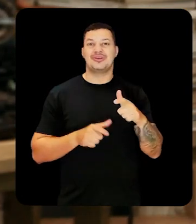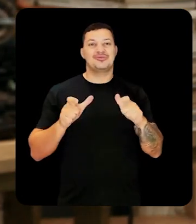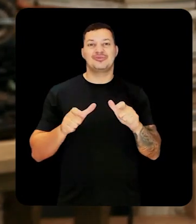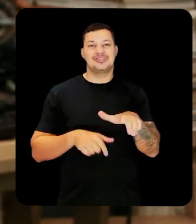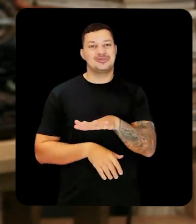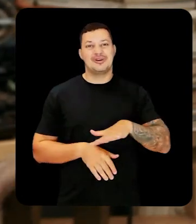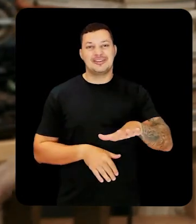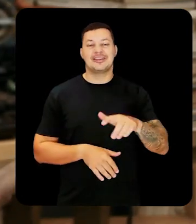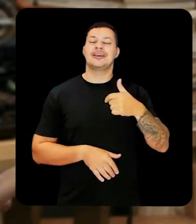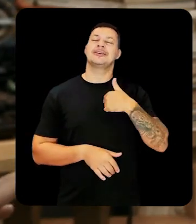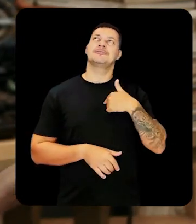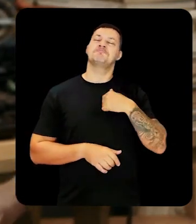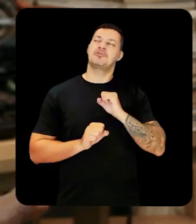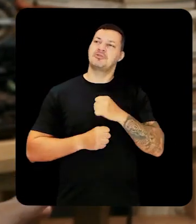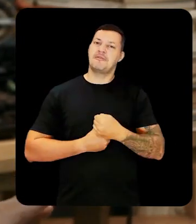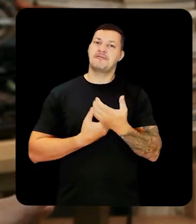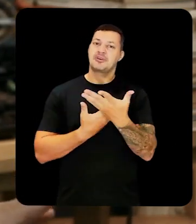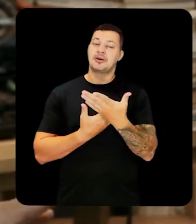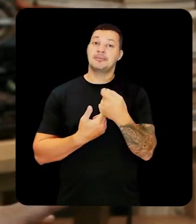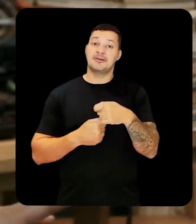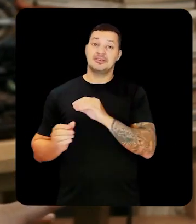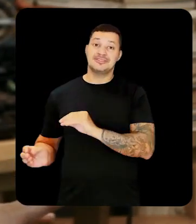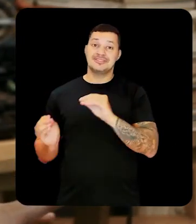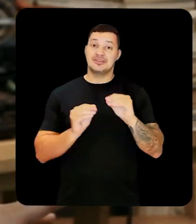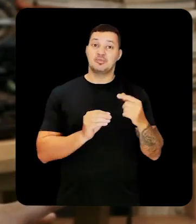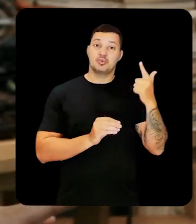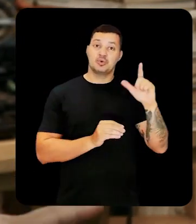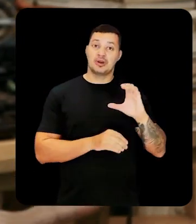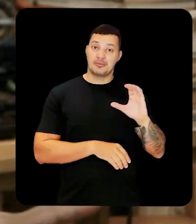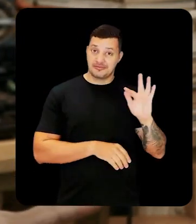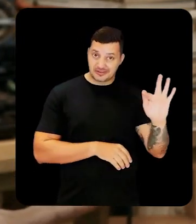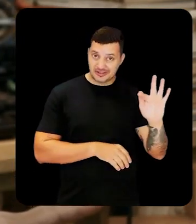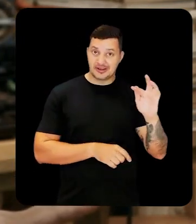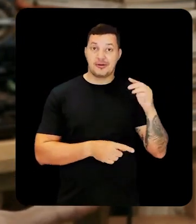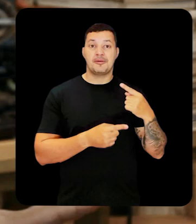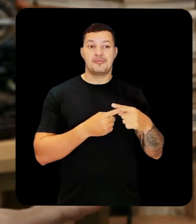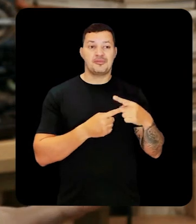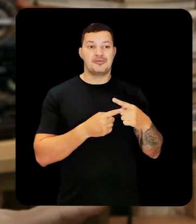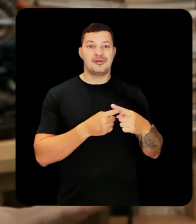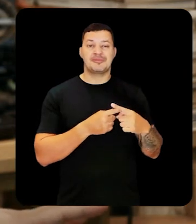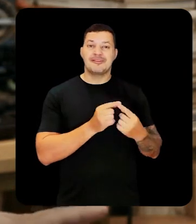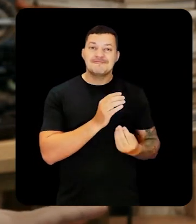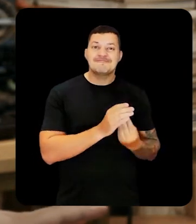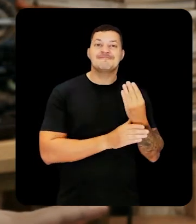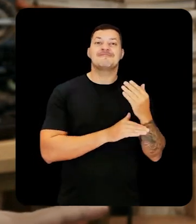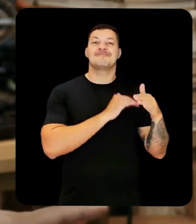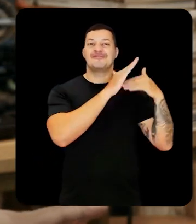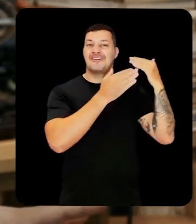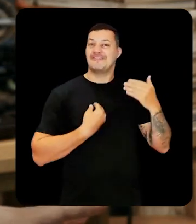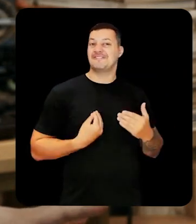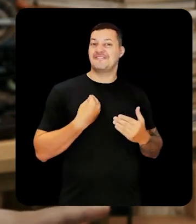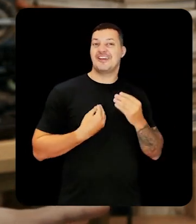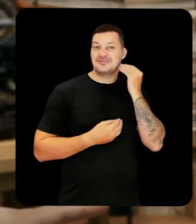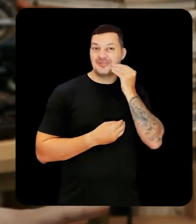posso dizer que eu sou um cara que tive que sair de São Pedro da Aldeia para ir para Cabo Frio, para ter que estudar teatro, para ter